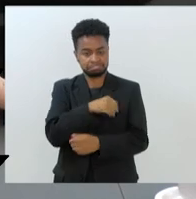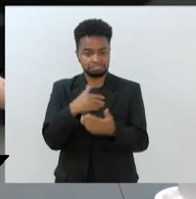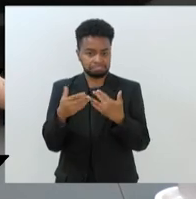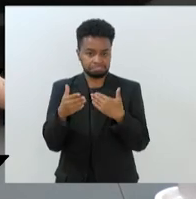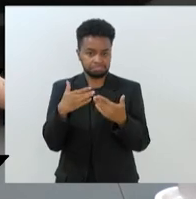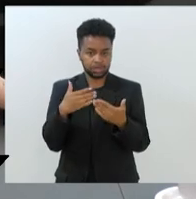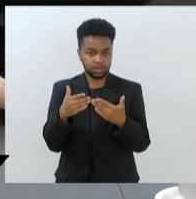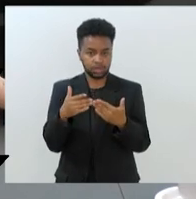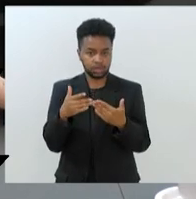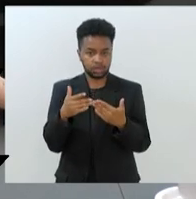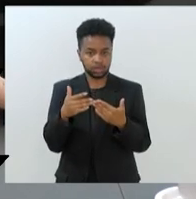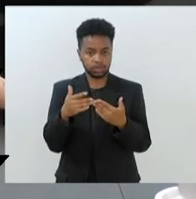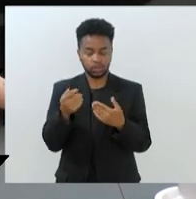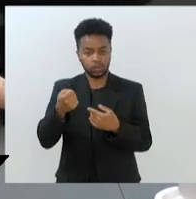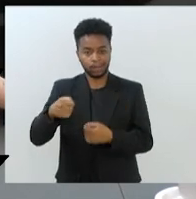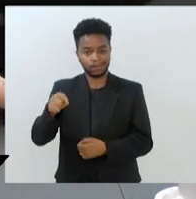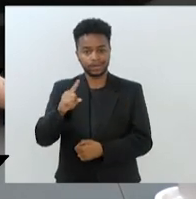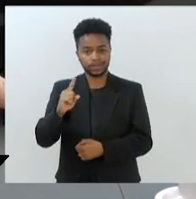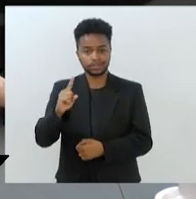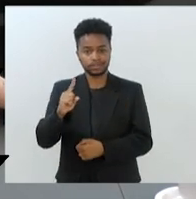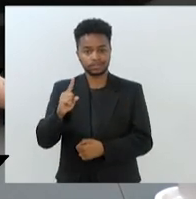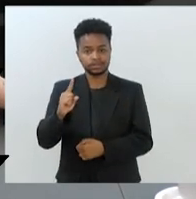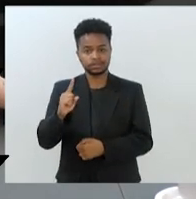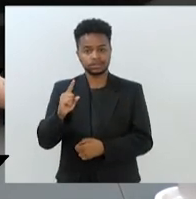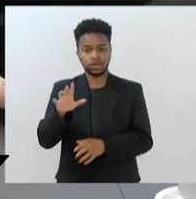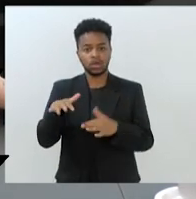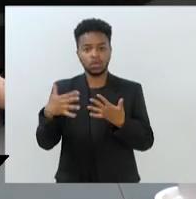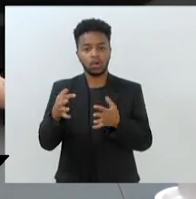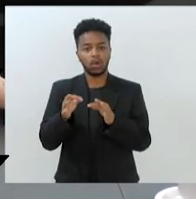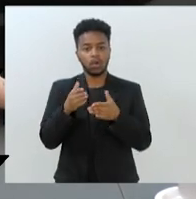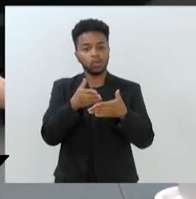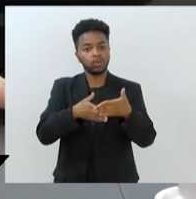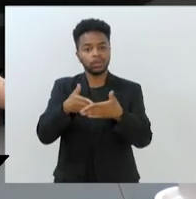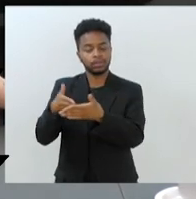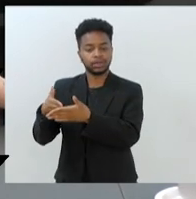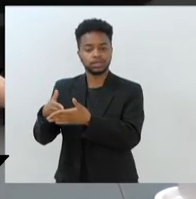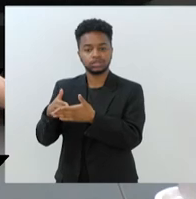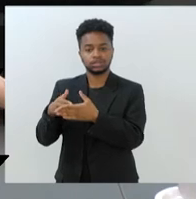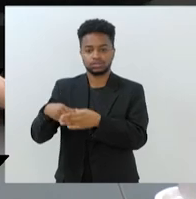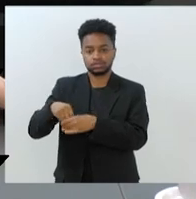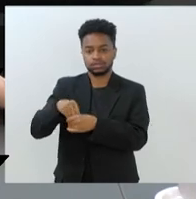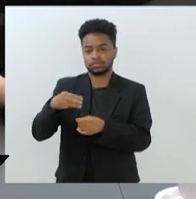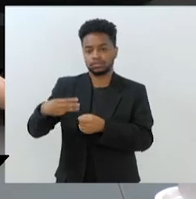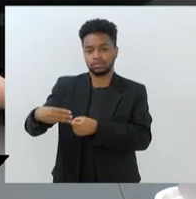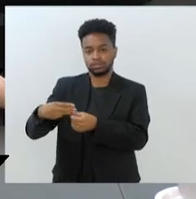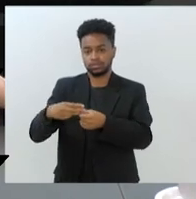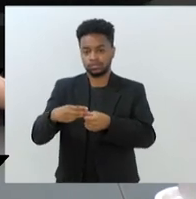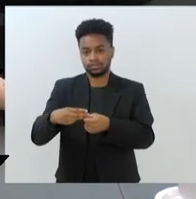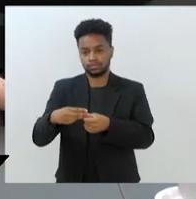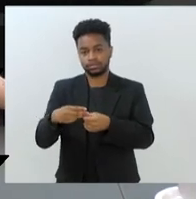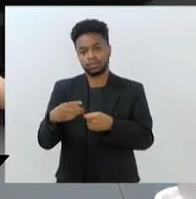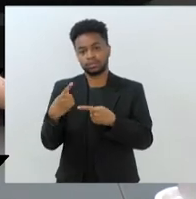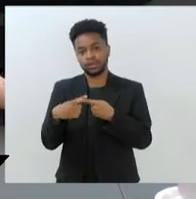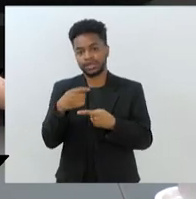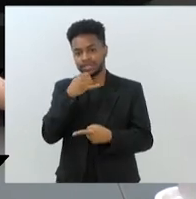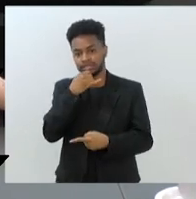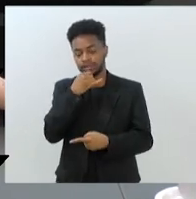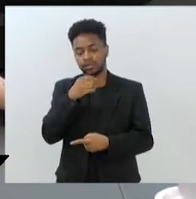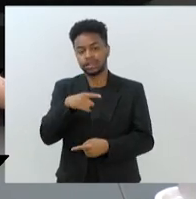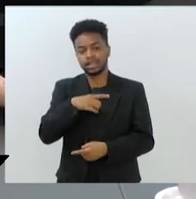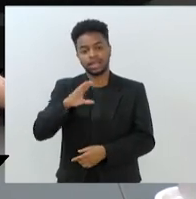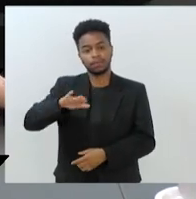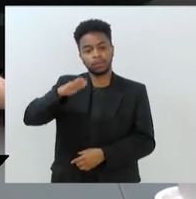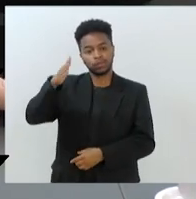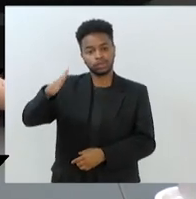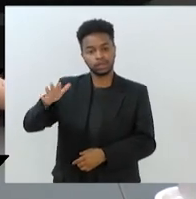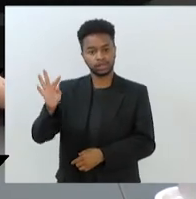independe dos limites municipais. Olha, você pega a Serra de